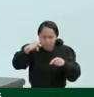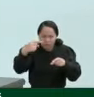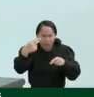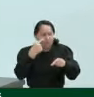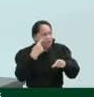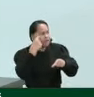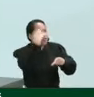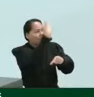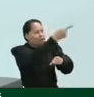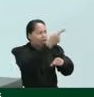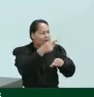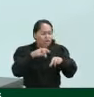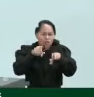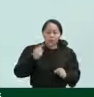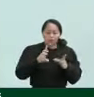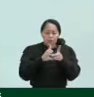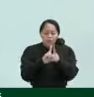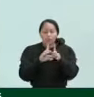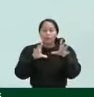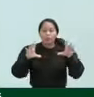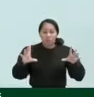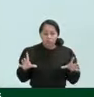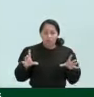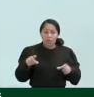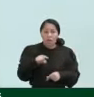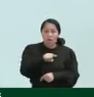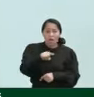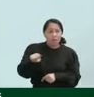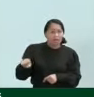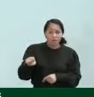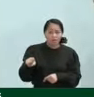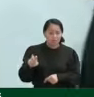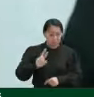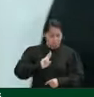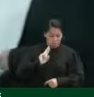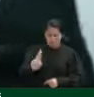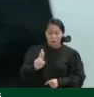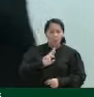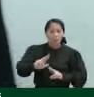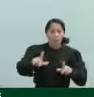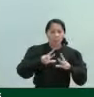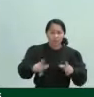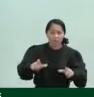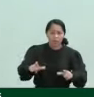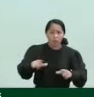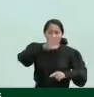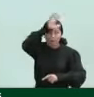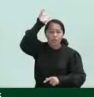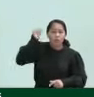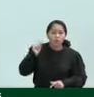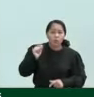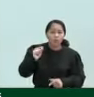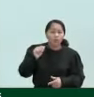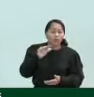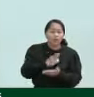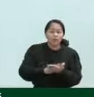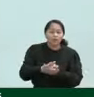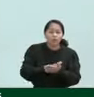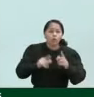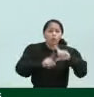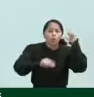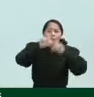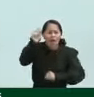auditório a pressão eles não representam a Amazônia muito menos o Acre são duas pessoas que são